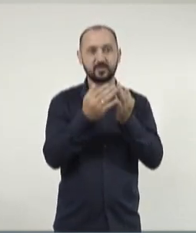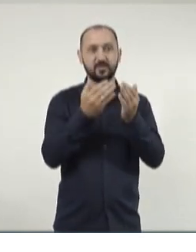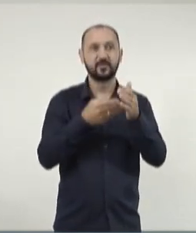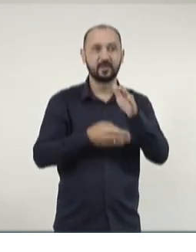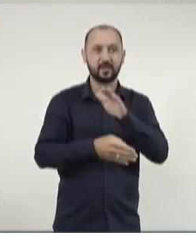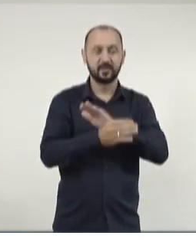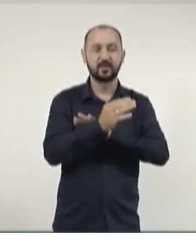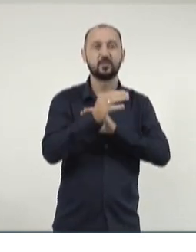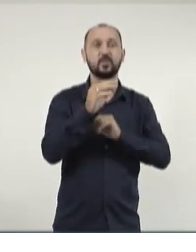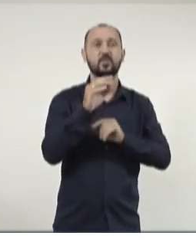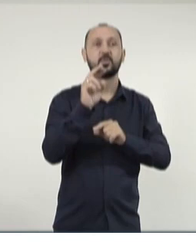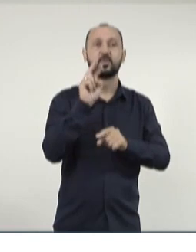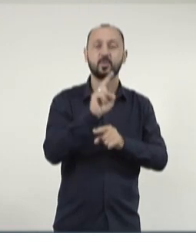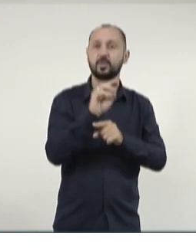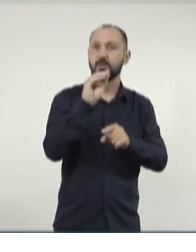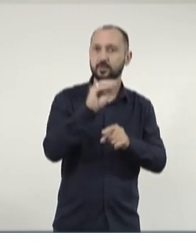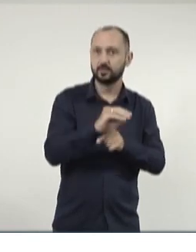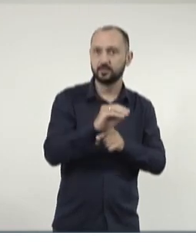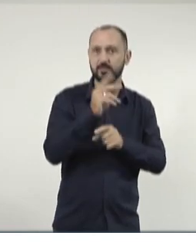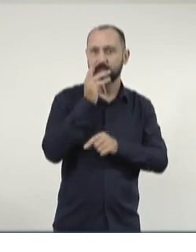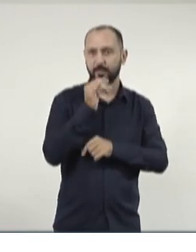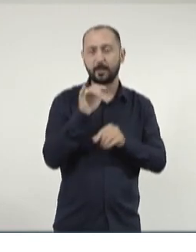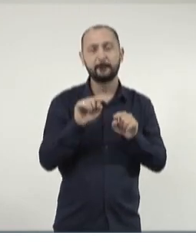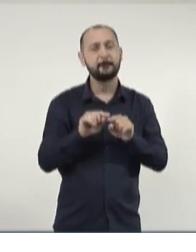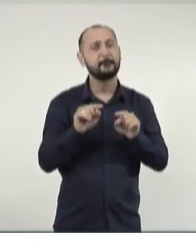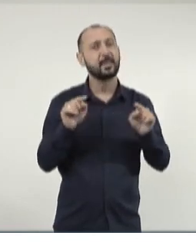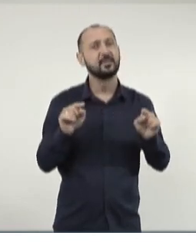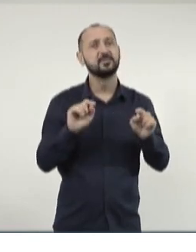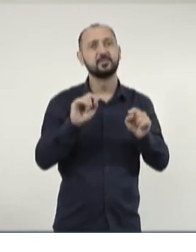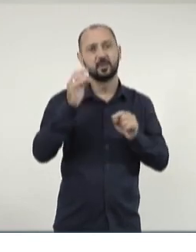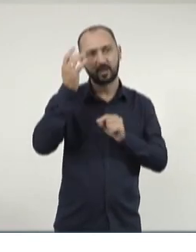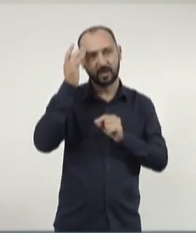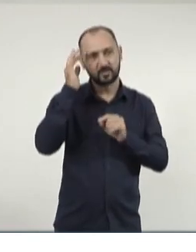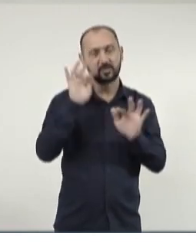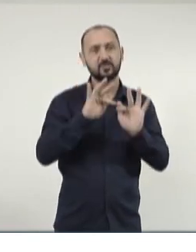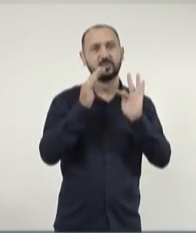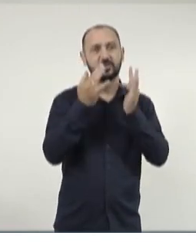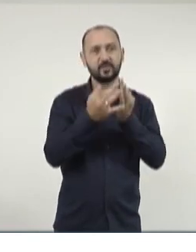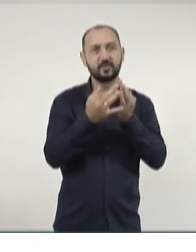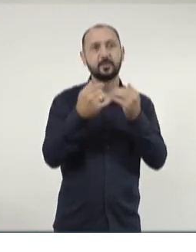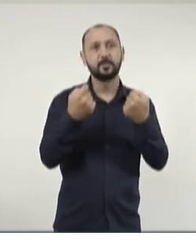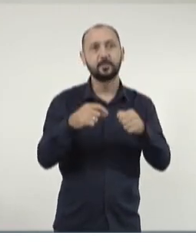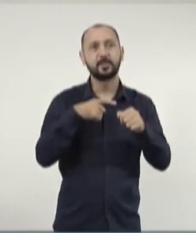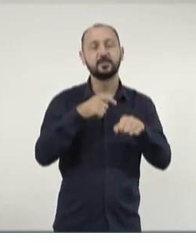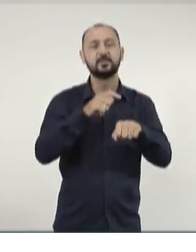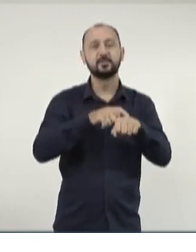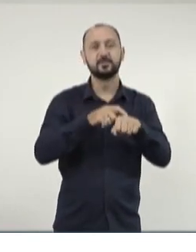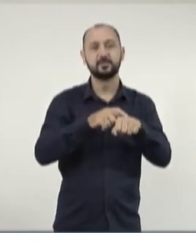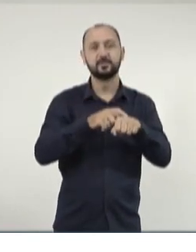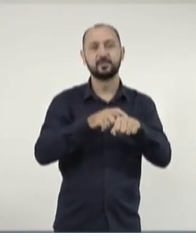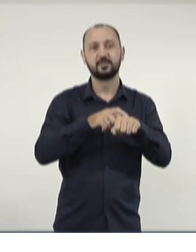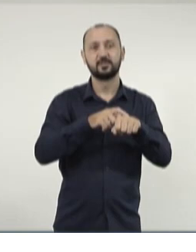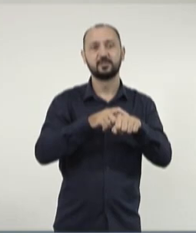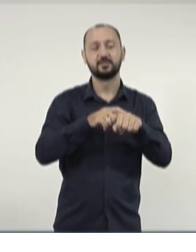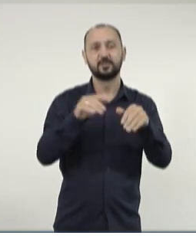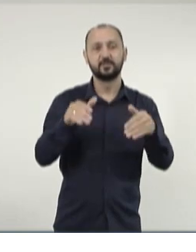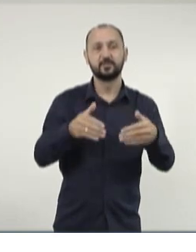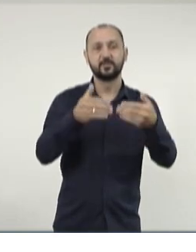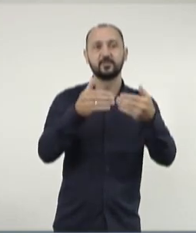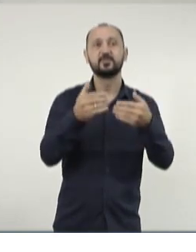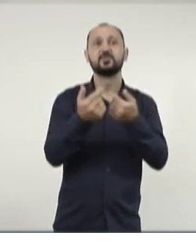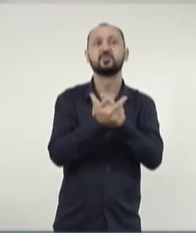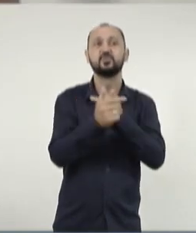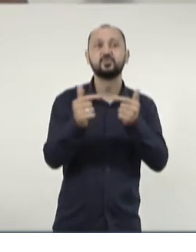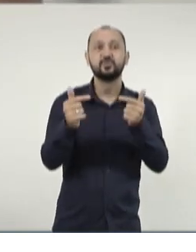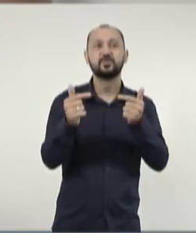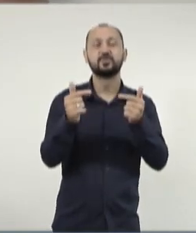nos cuidados paliativos do seu pai, mas eu acho que a sua família precisa desse desfecho. Vocês não